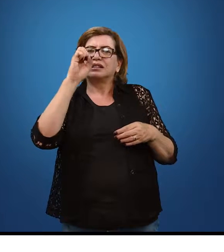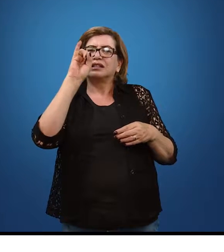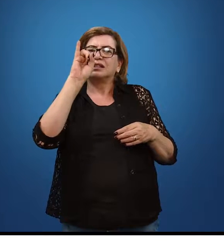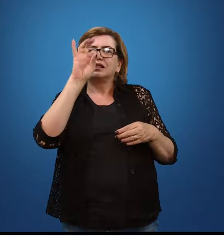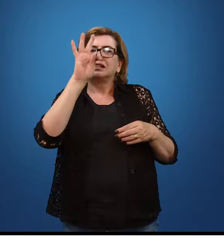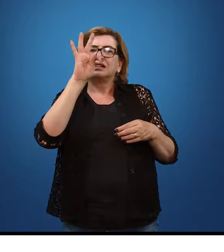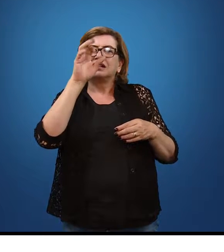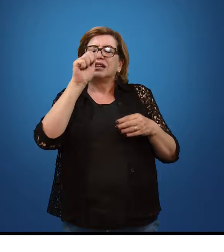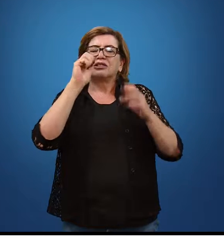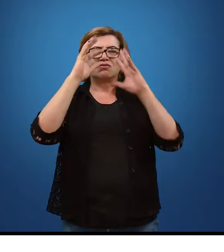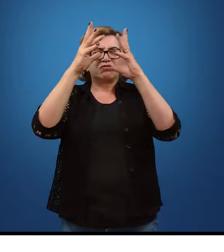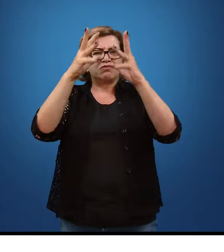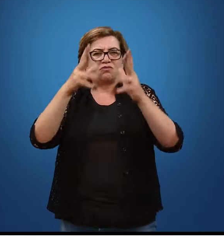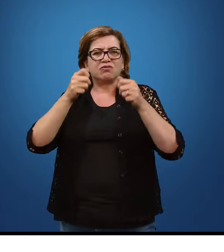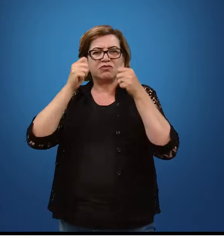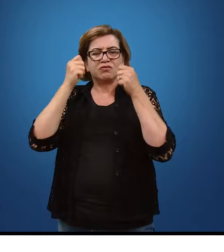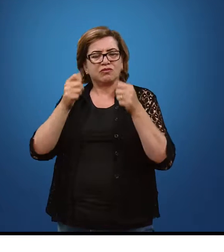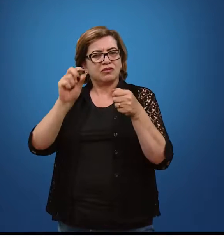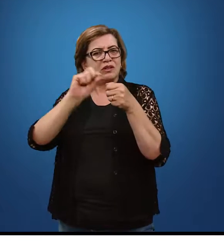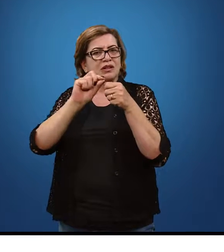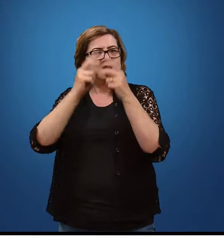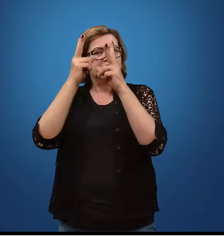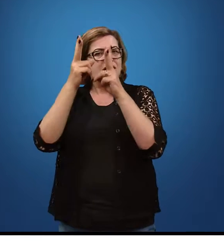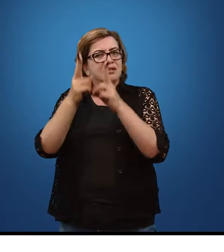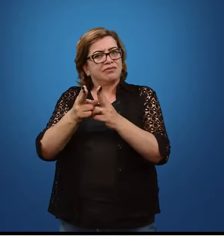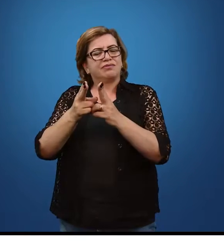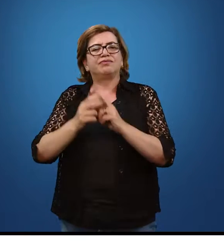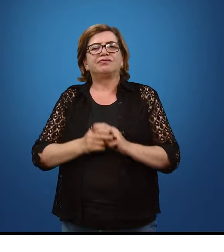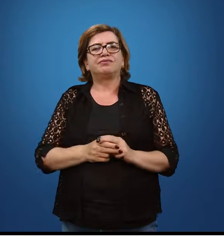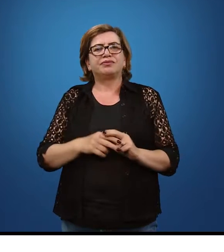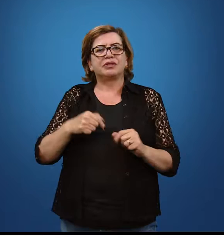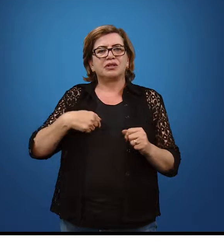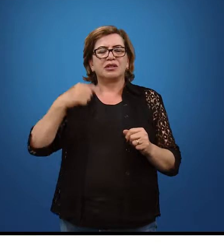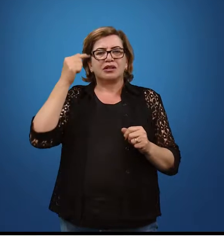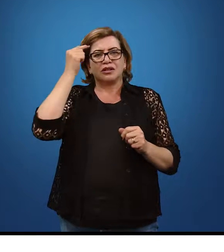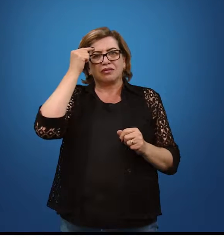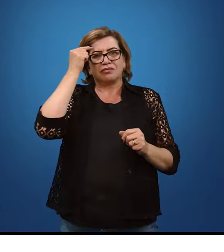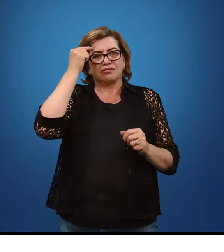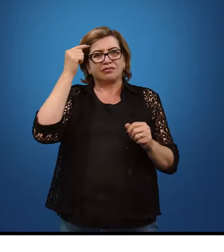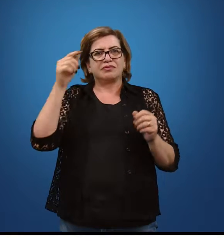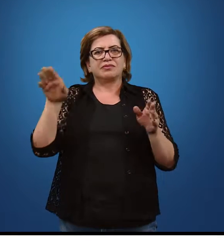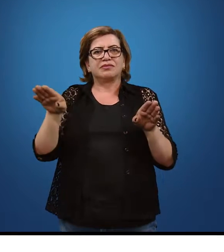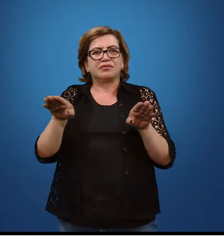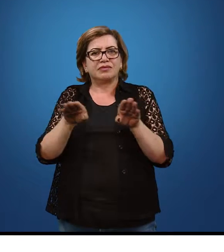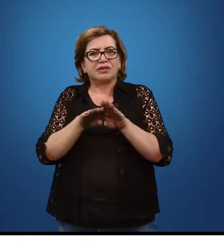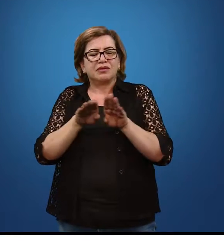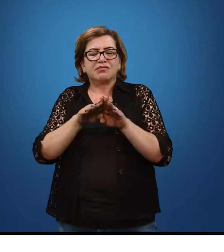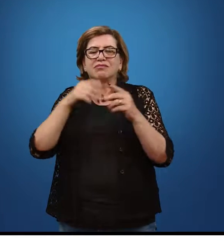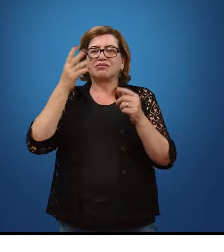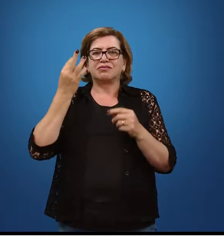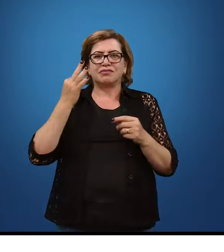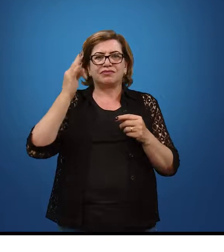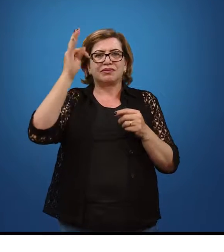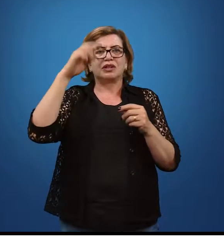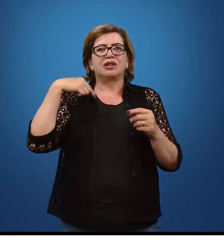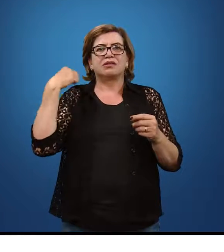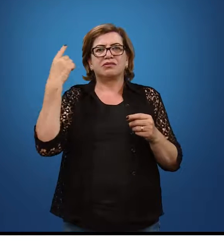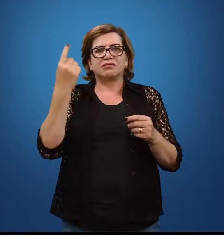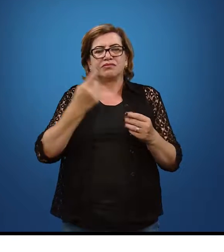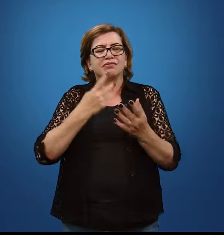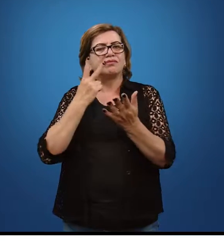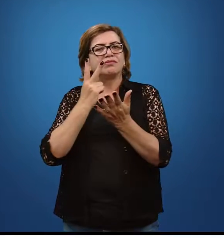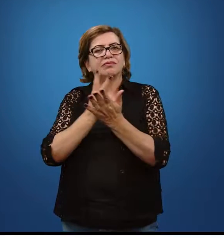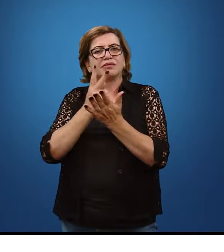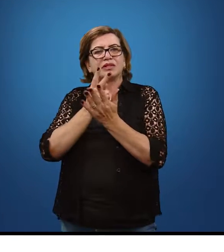aplicada a qualquer organização. Quando pensamos na administração como uma técnica, nós estamos